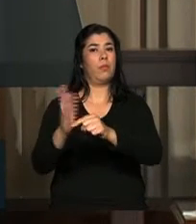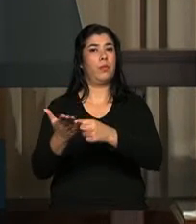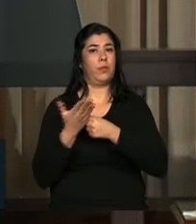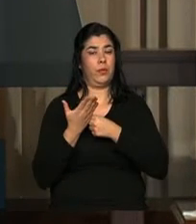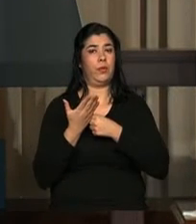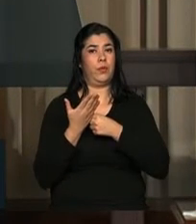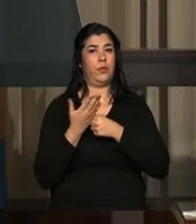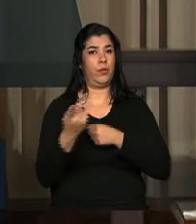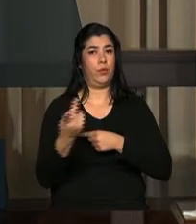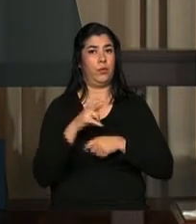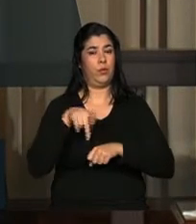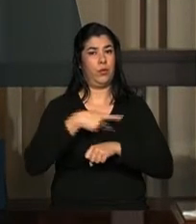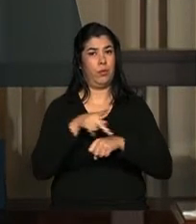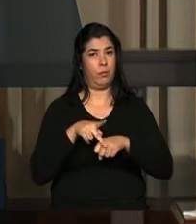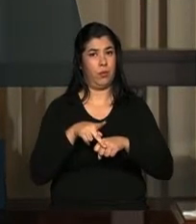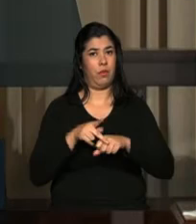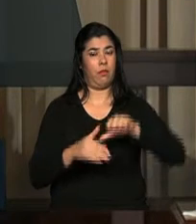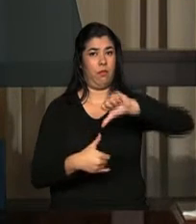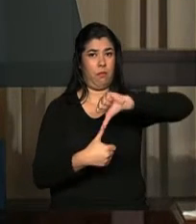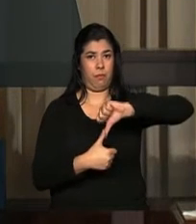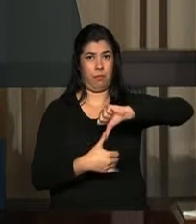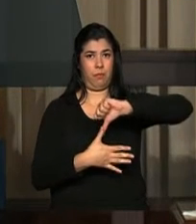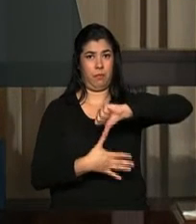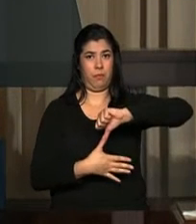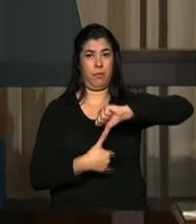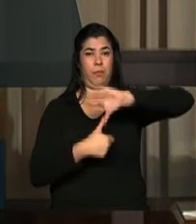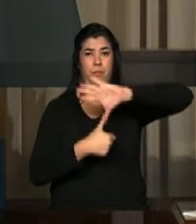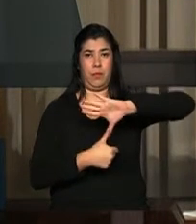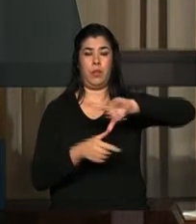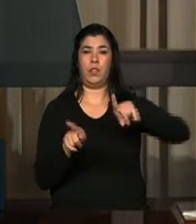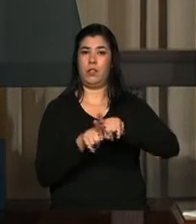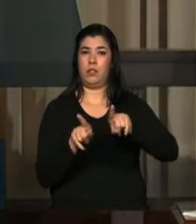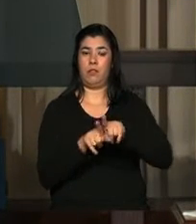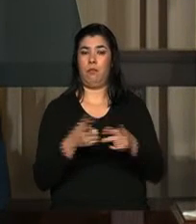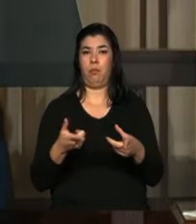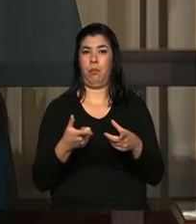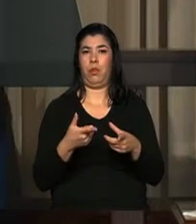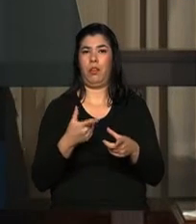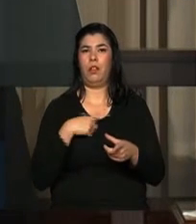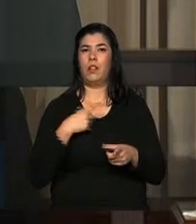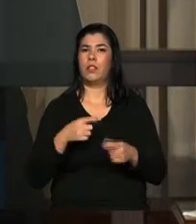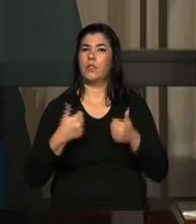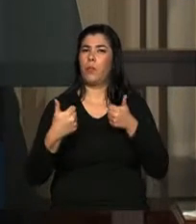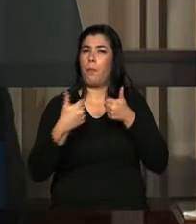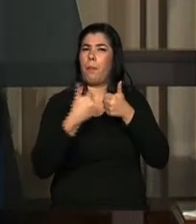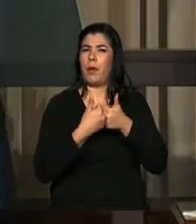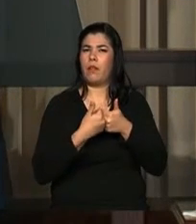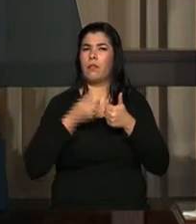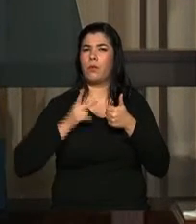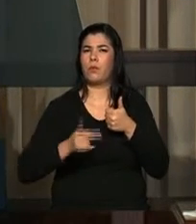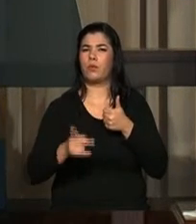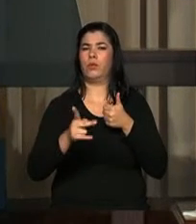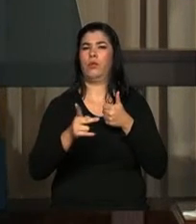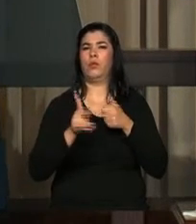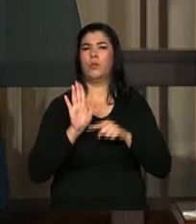países, o hemisfério. E eu acho que não é hiperbólico sugerir que quanto mais perto estamos, quanto mais colaboramos, mais